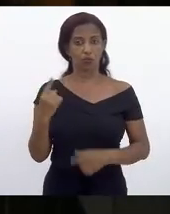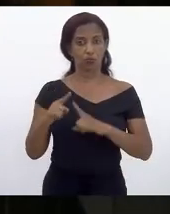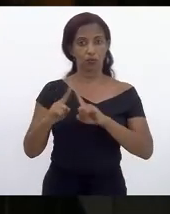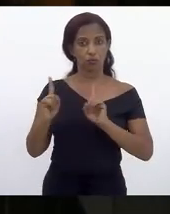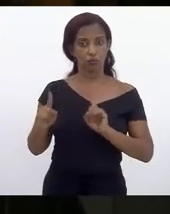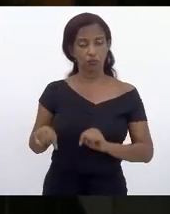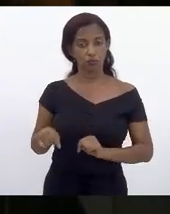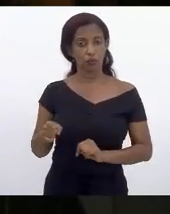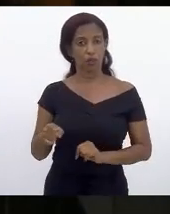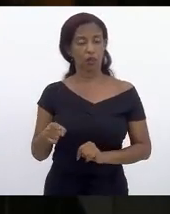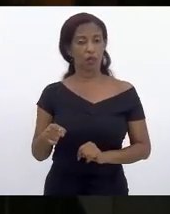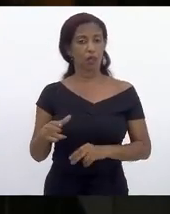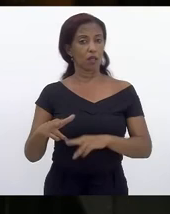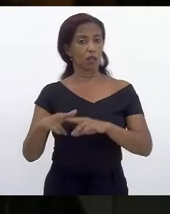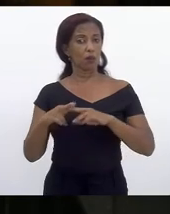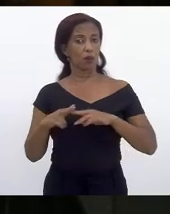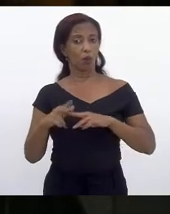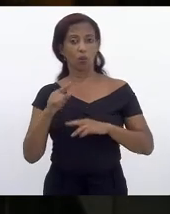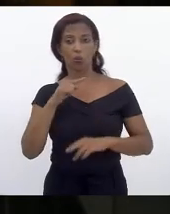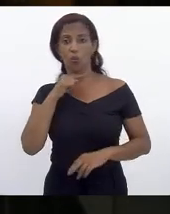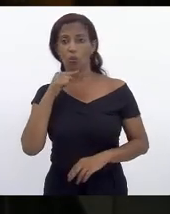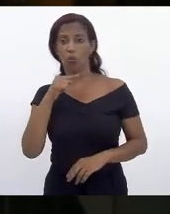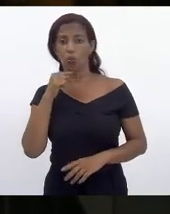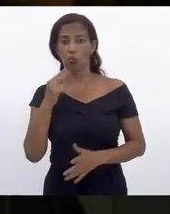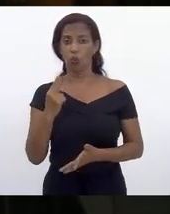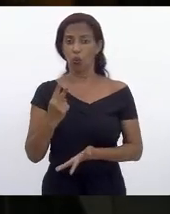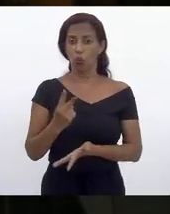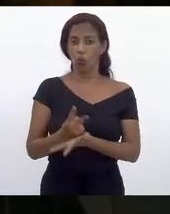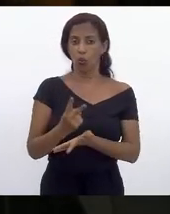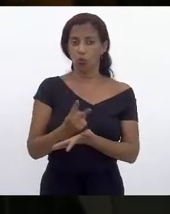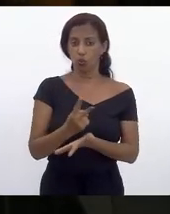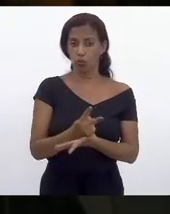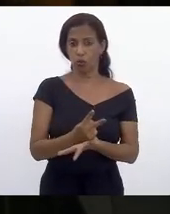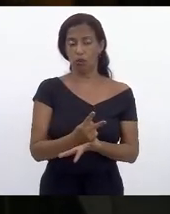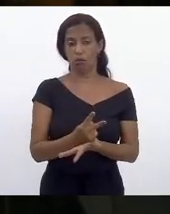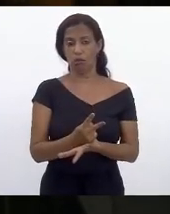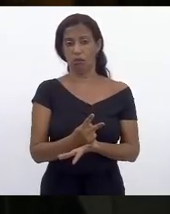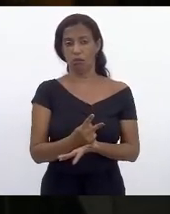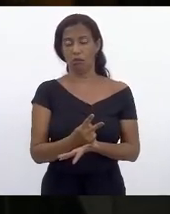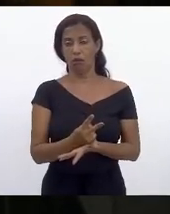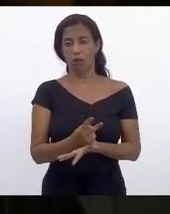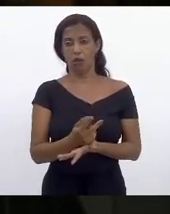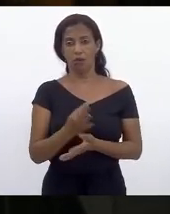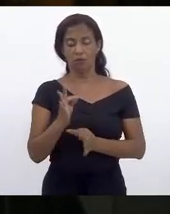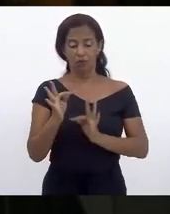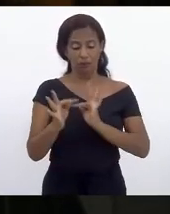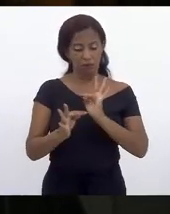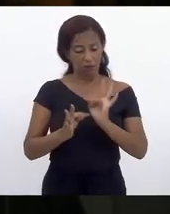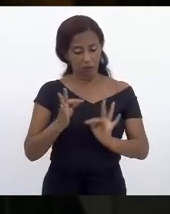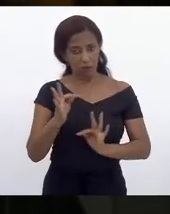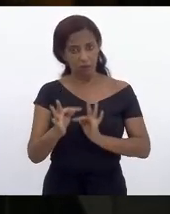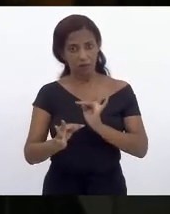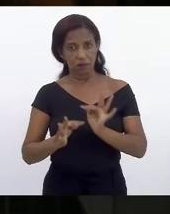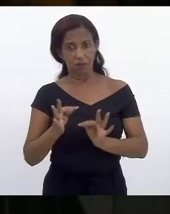funcionário que, por conta de não conseguir dar continuidade ao seu tratamento,